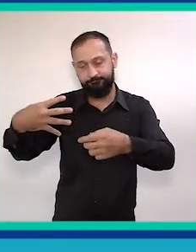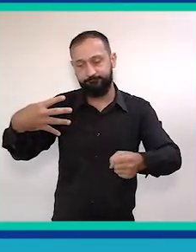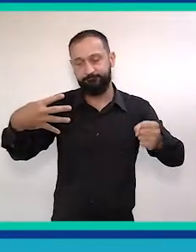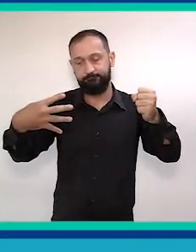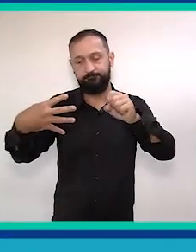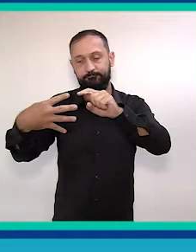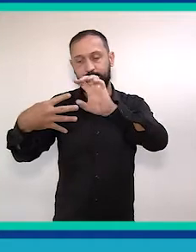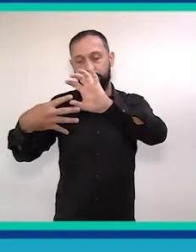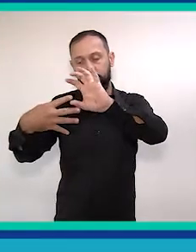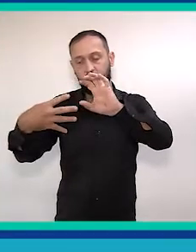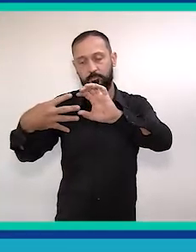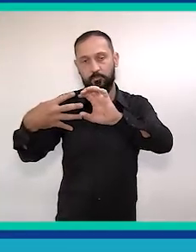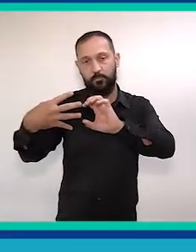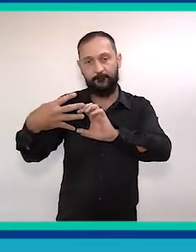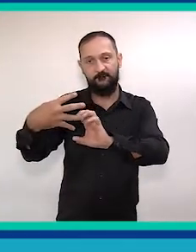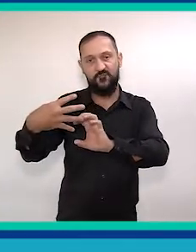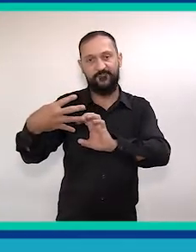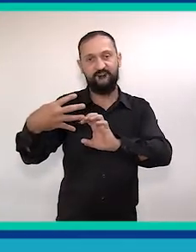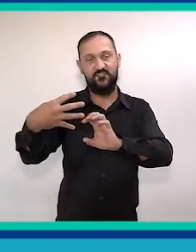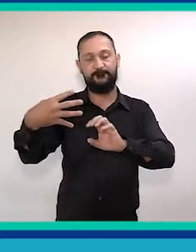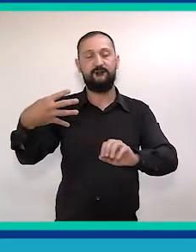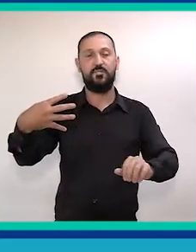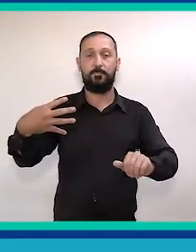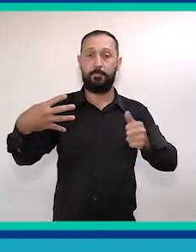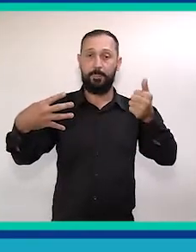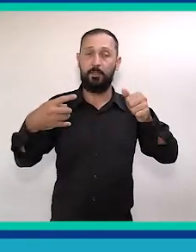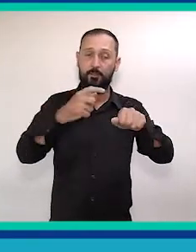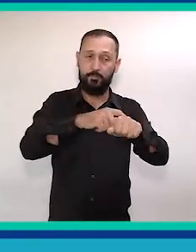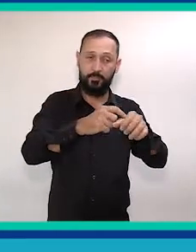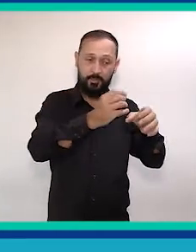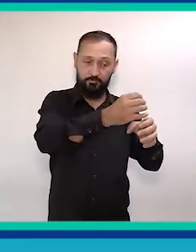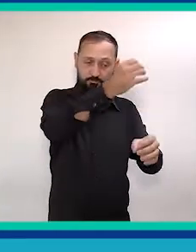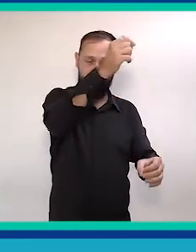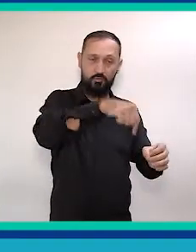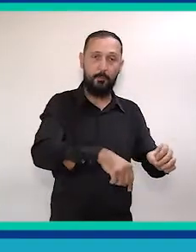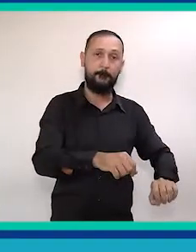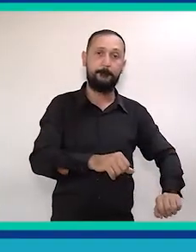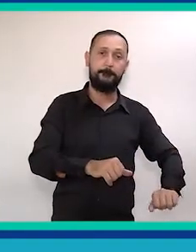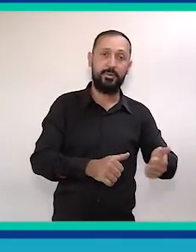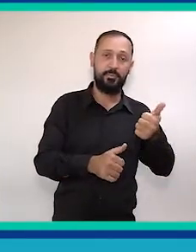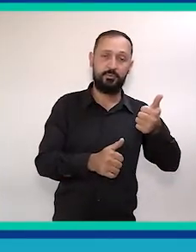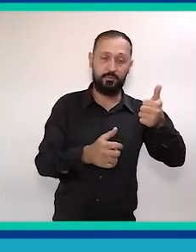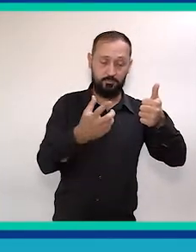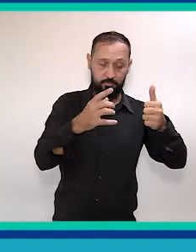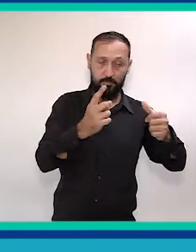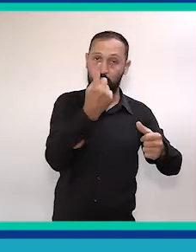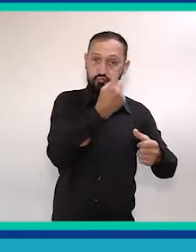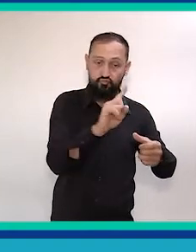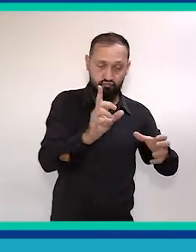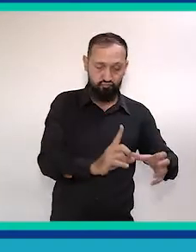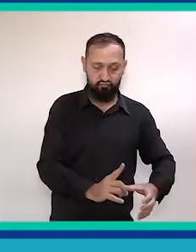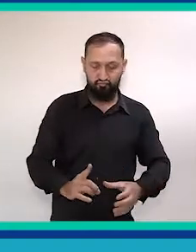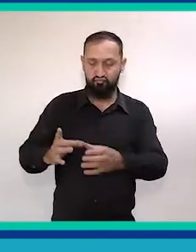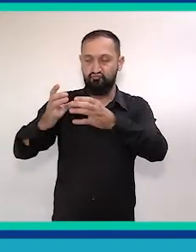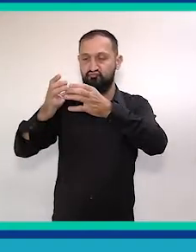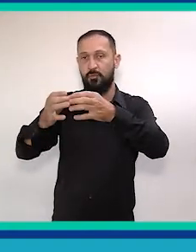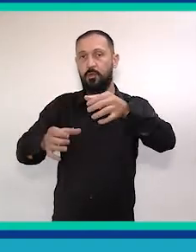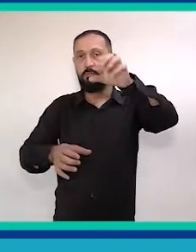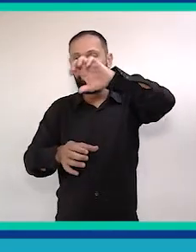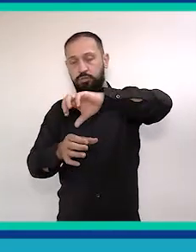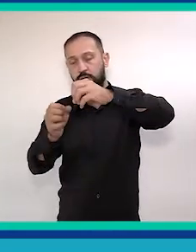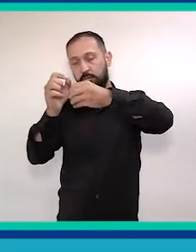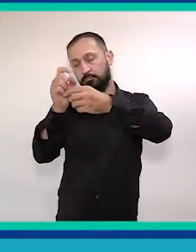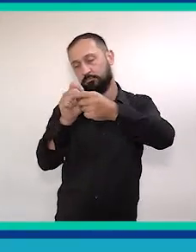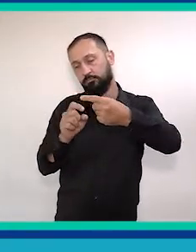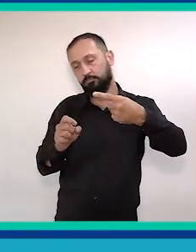Então, a gente pode perceber que do grupo das fosfolipases que eu tirei do primeiro processo de cromatografia, no meu segundo processo de cromatografia,